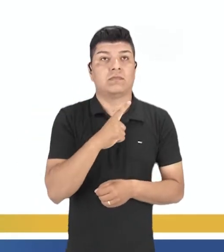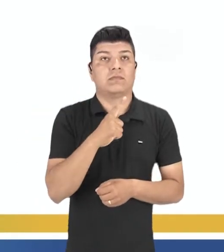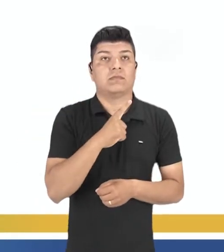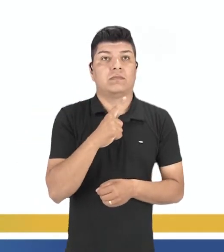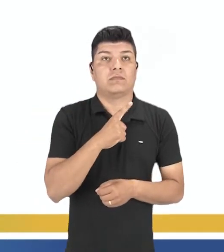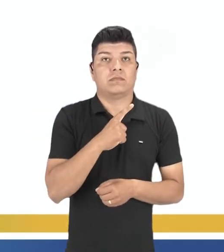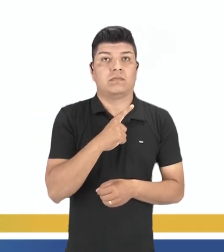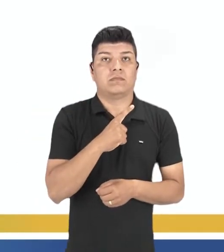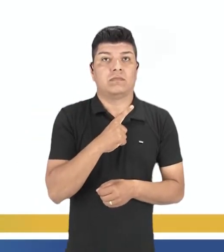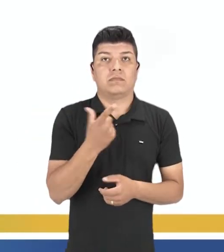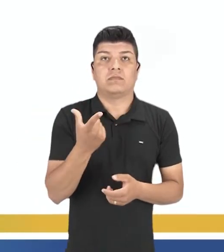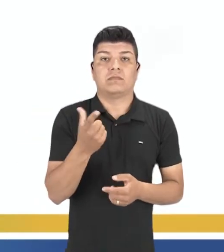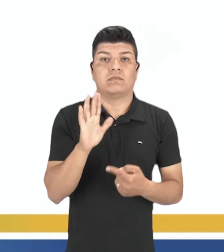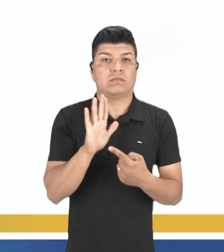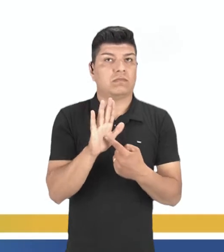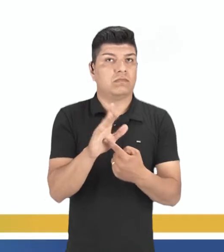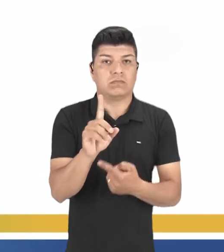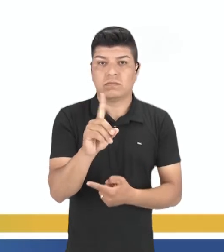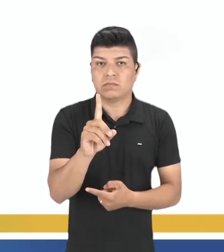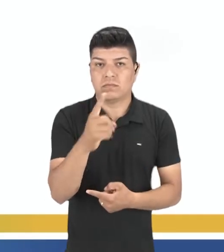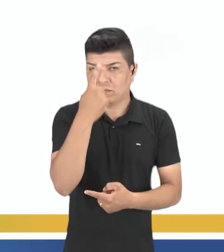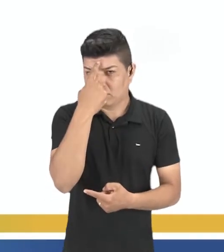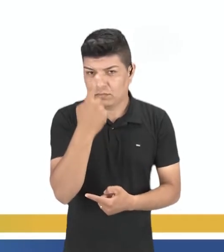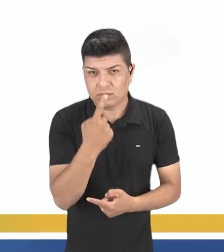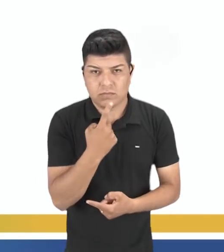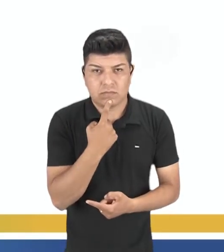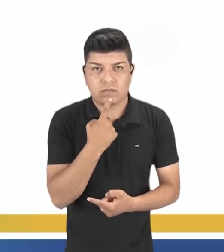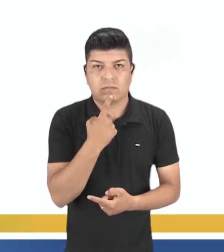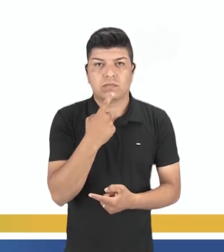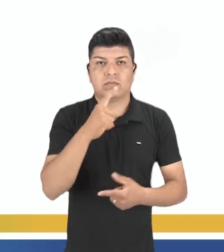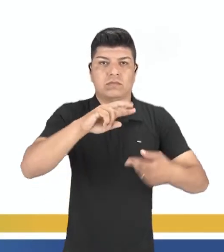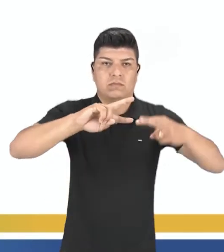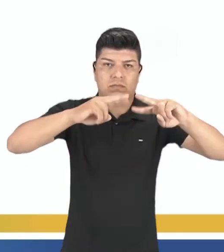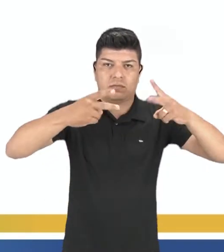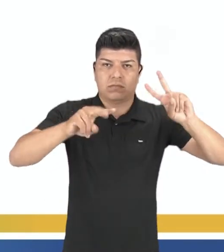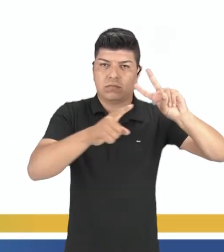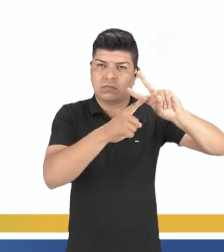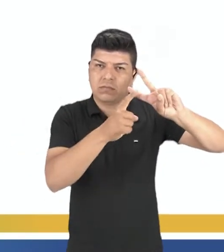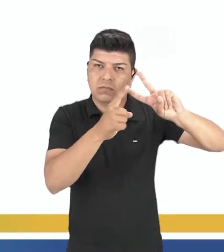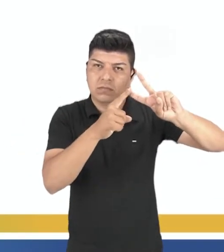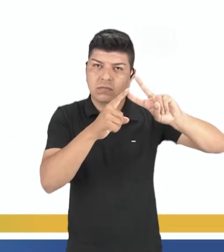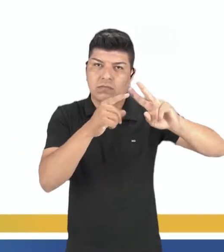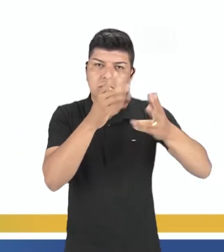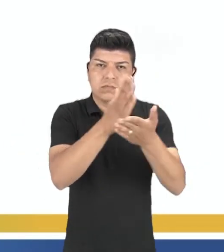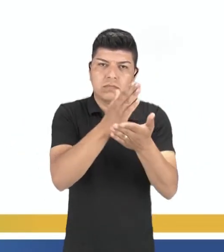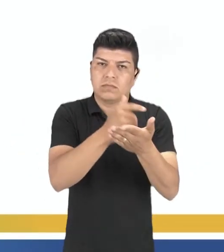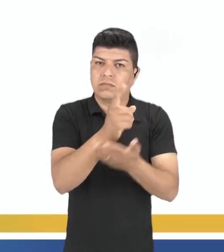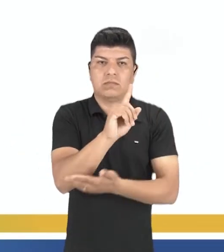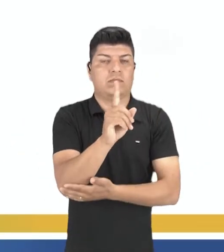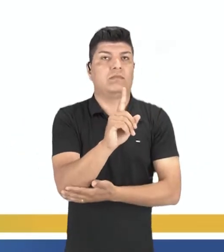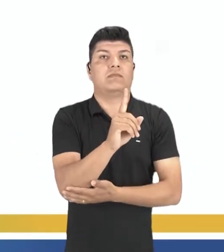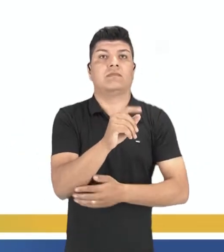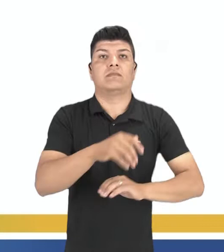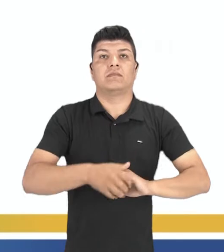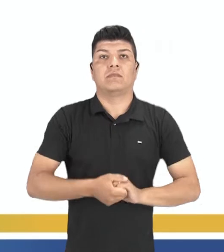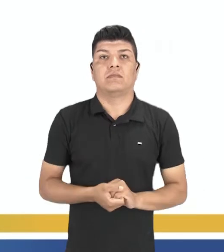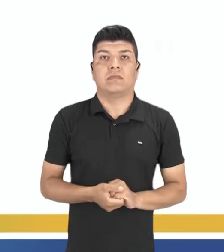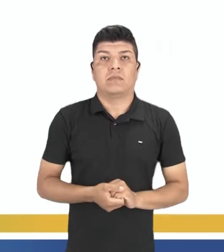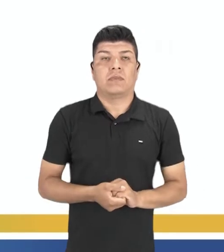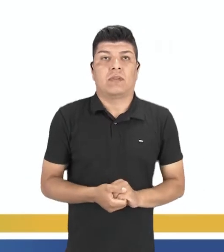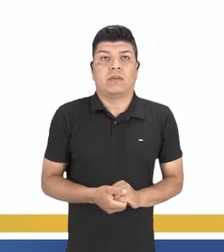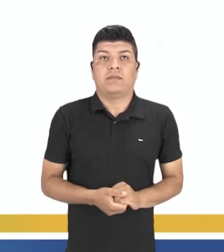nós não vamos considerar o que está na imagem em termos dos alelos e divisão deles, Então a gente